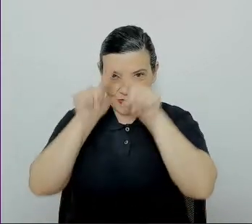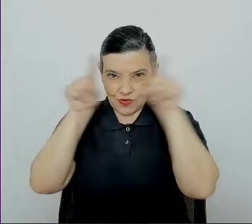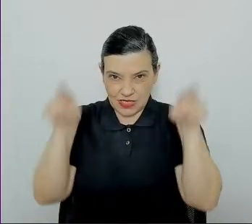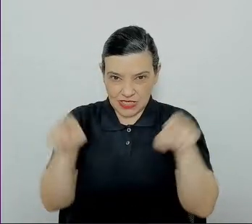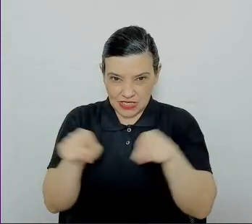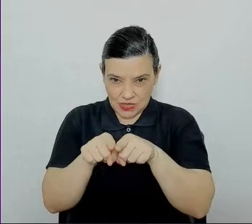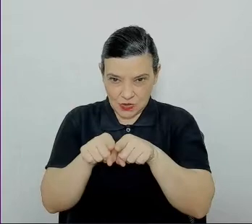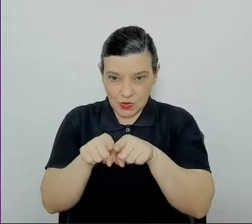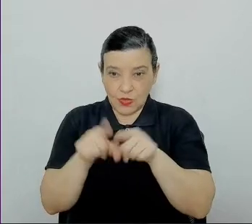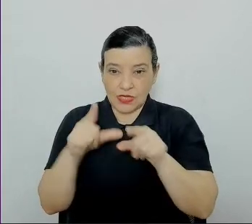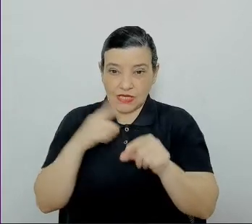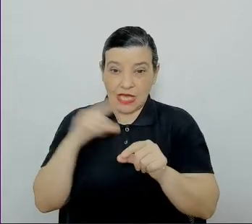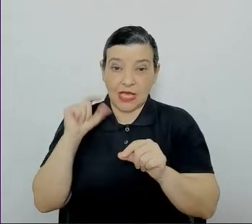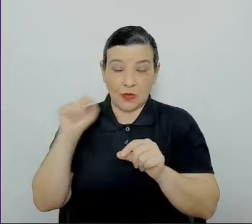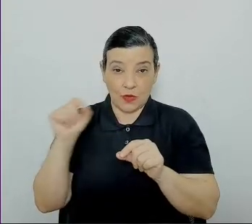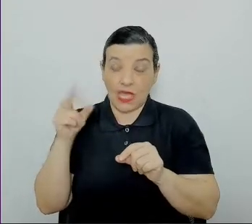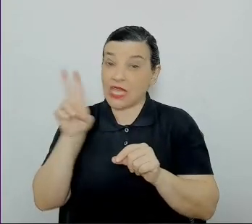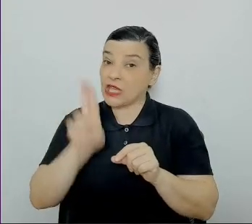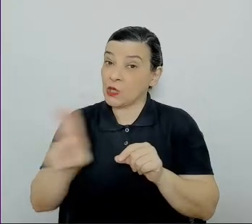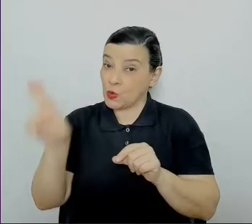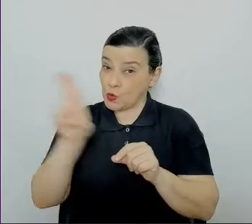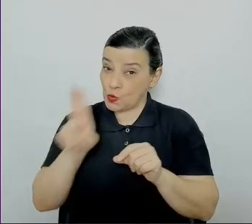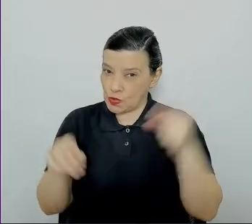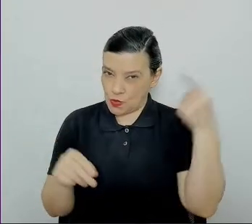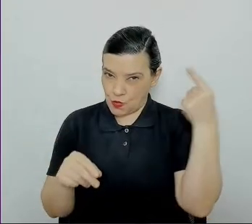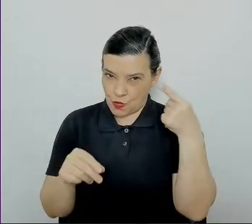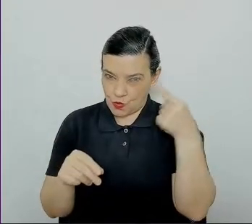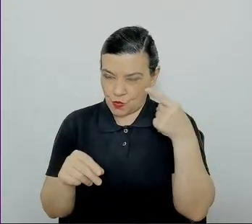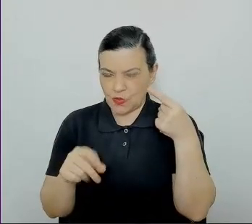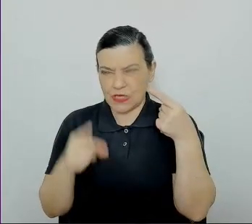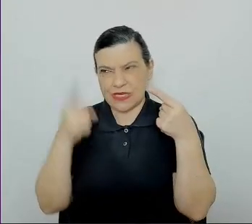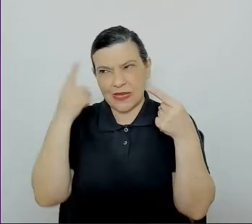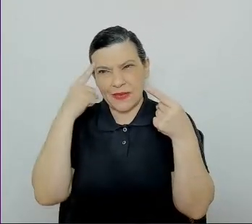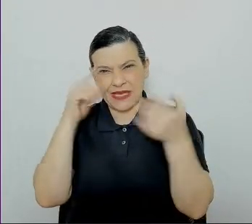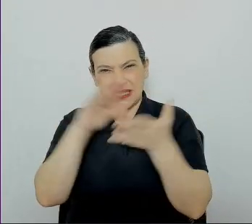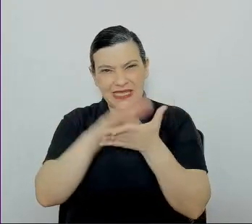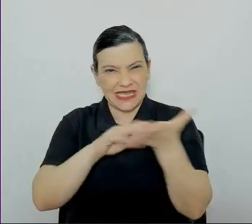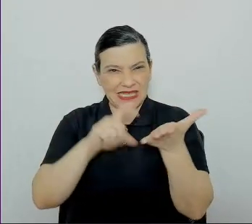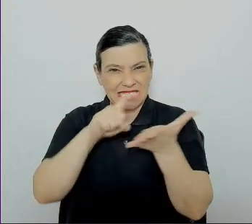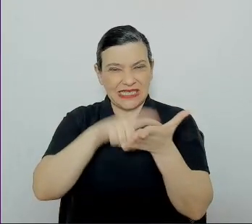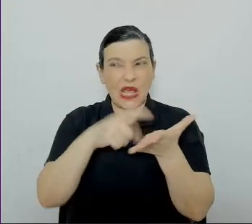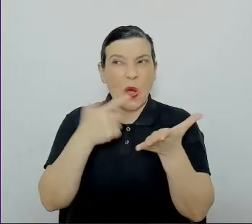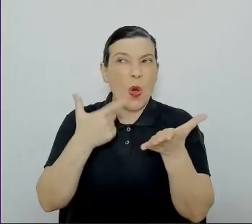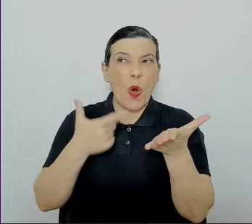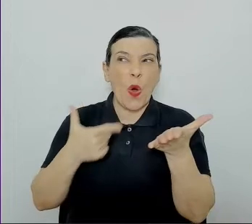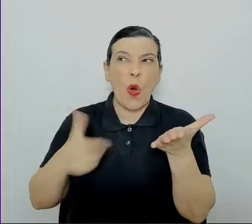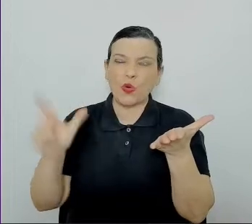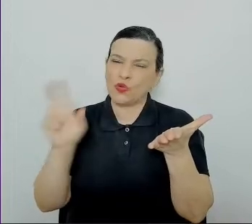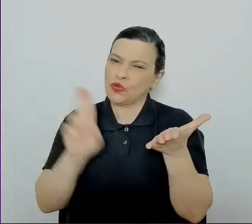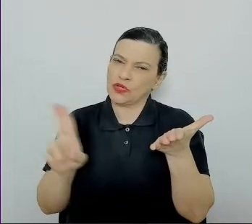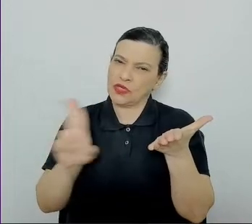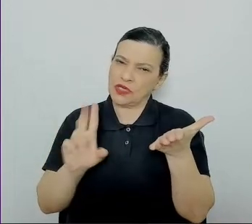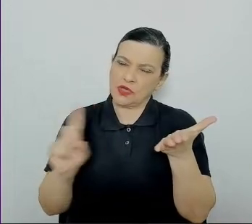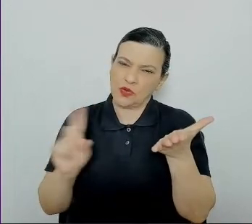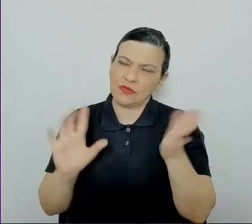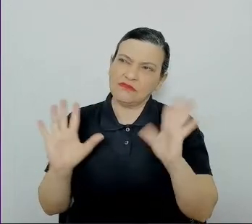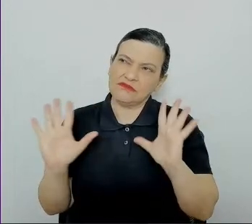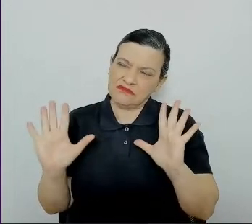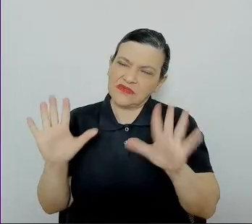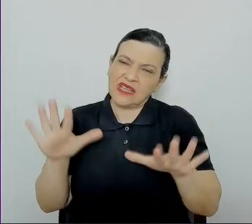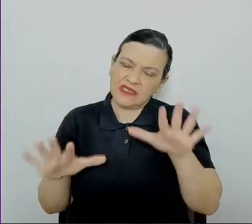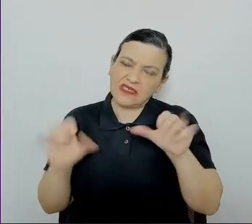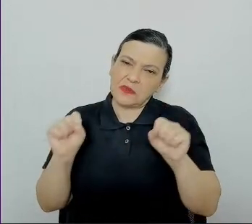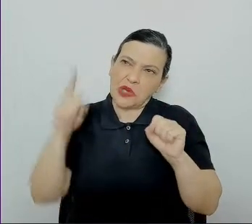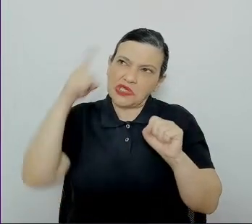usuários ativos do seu produto. Você não vai pensar numa funcionalidade para usuários não ativos. Até pode, numa estratégia de ativação, mas